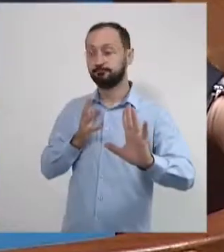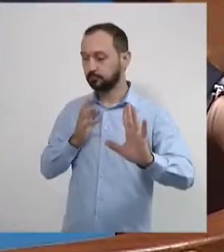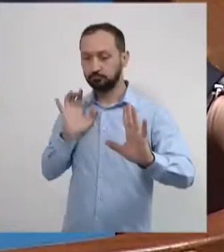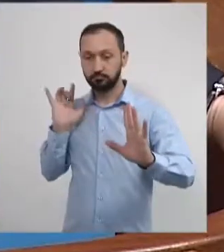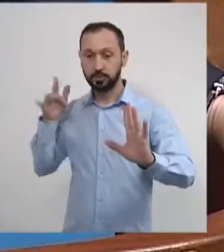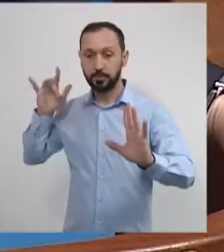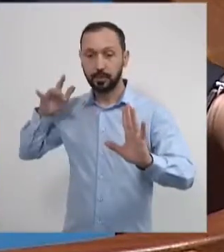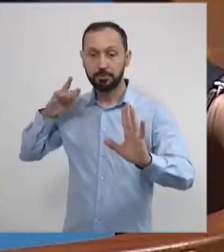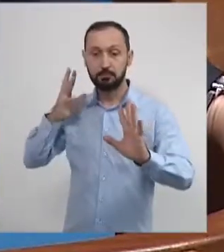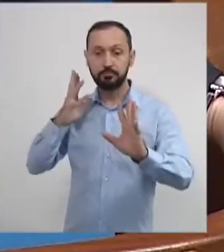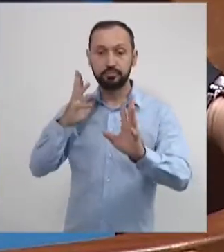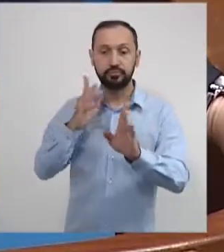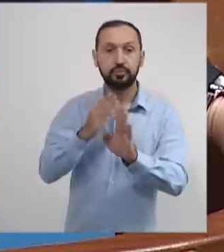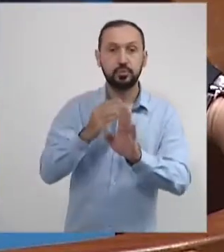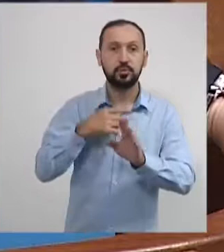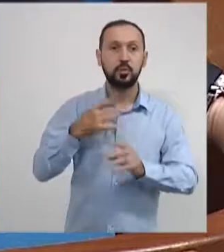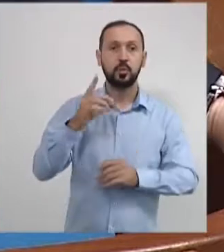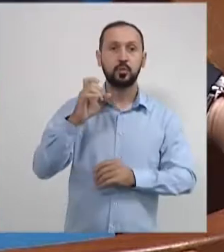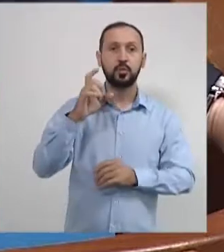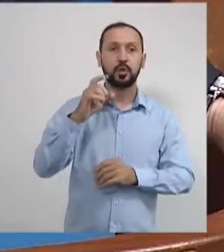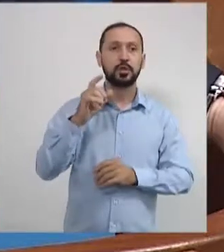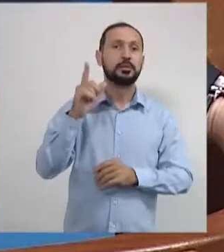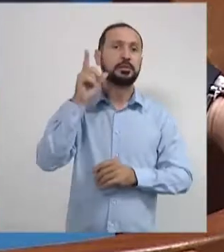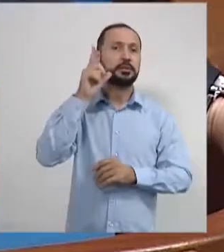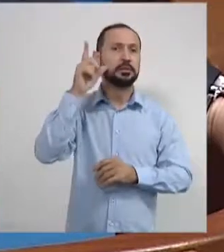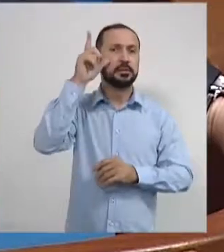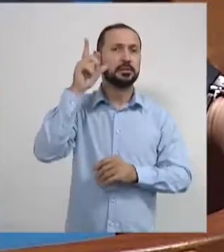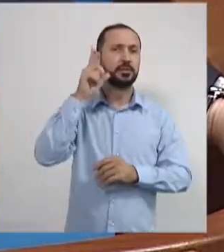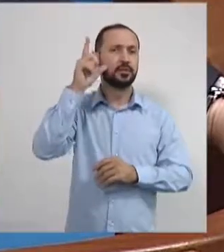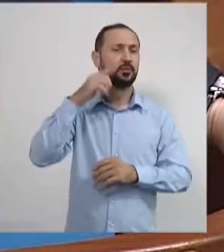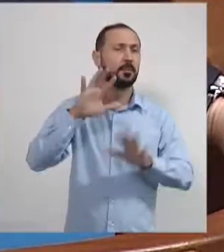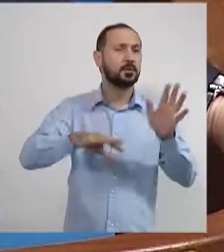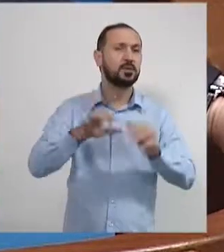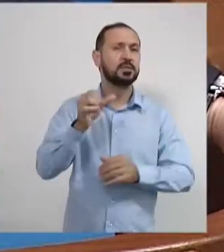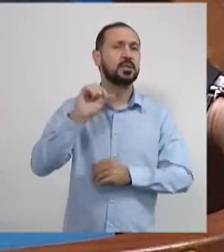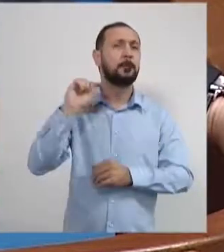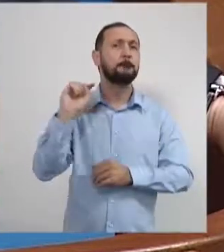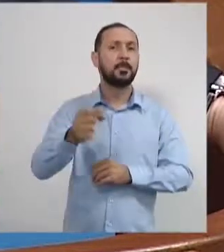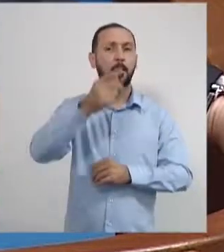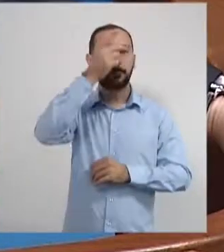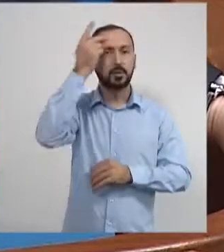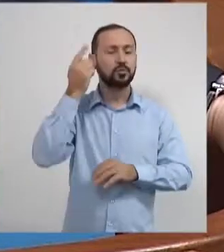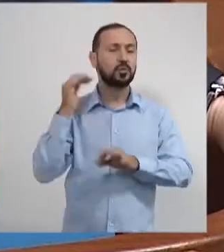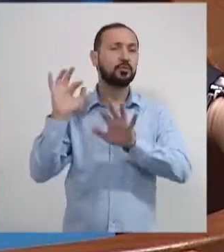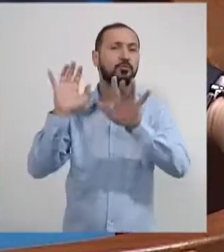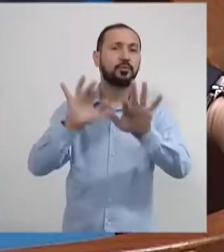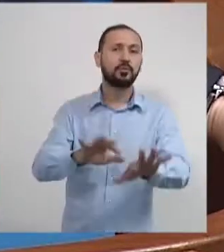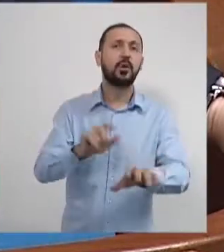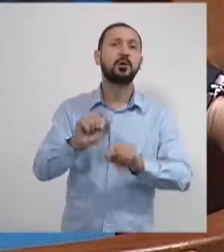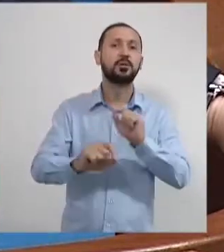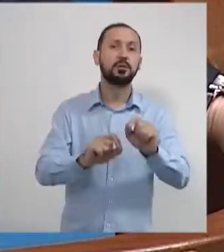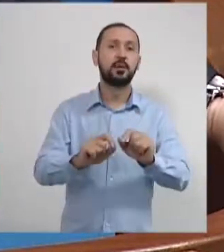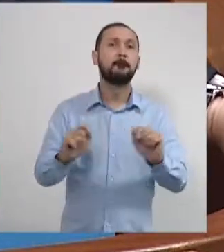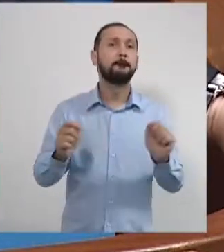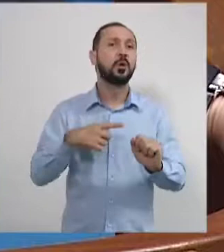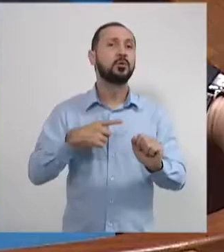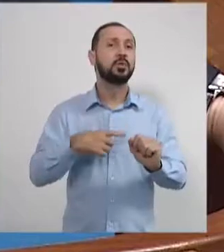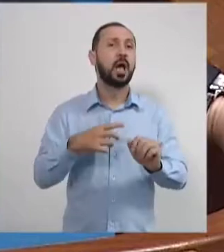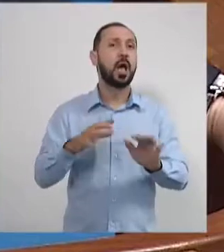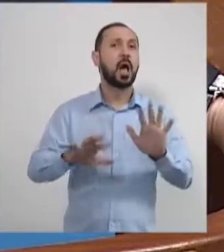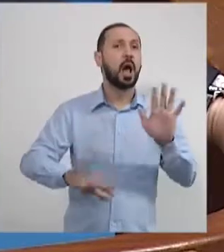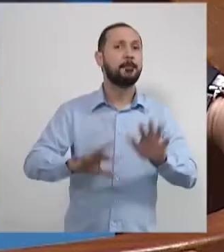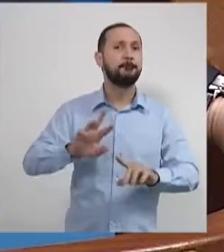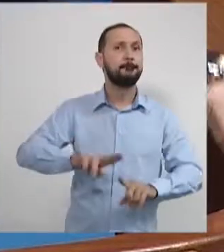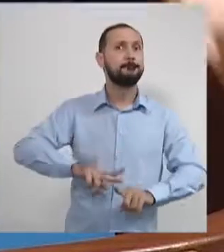desistiram. Dourados, deputado Didi Lopes, foram pouco mais de 6 mil eleitores que compareceram, e nós poderíamos ter um